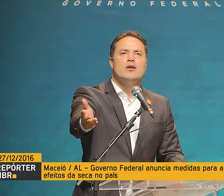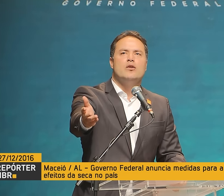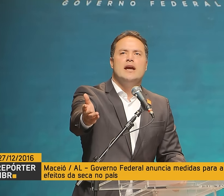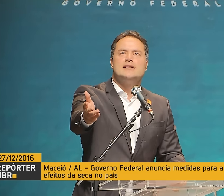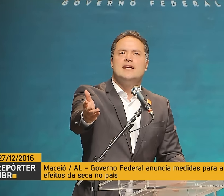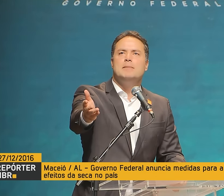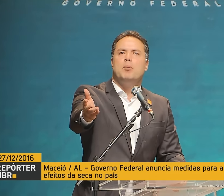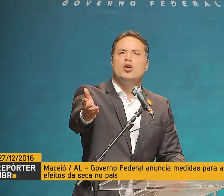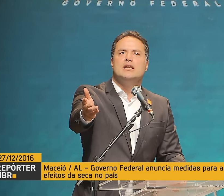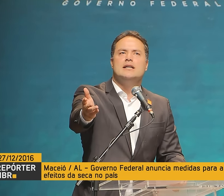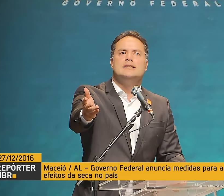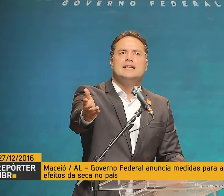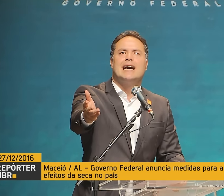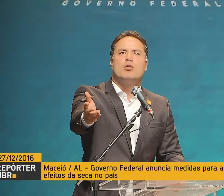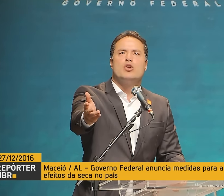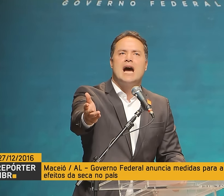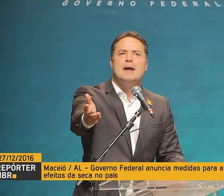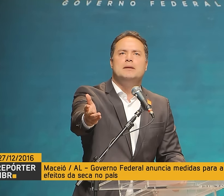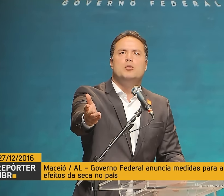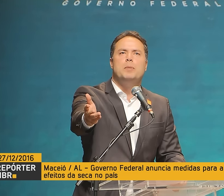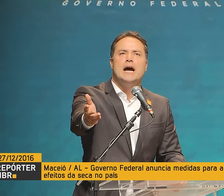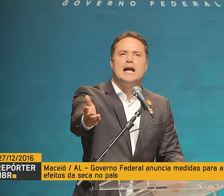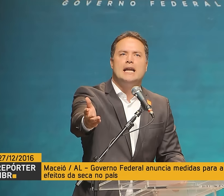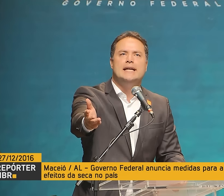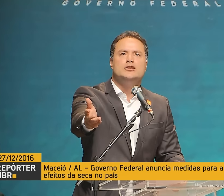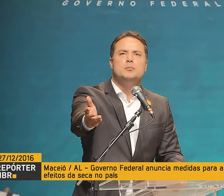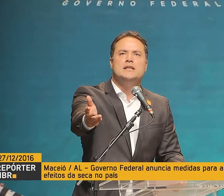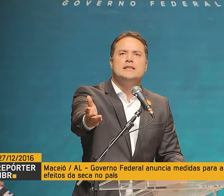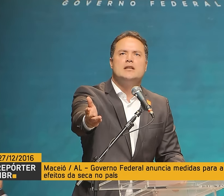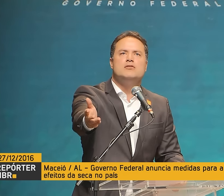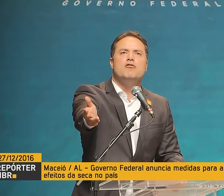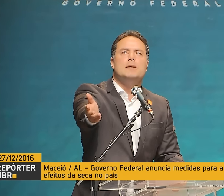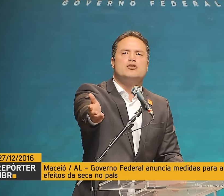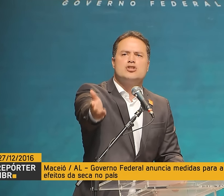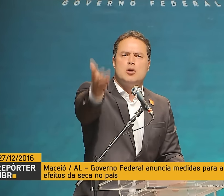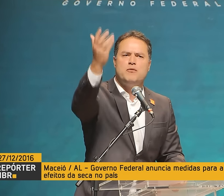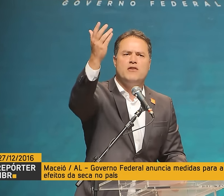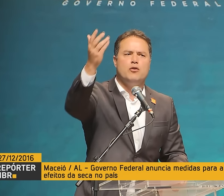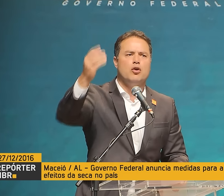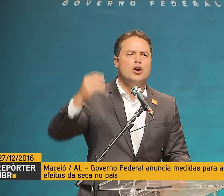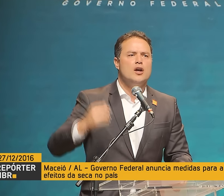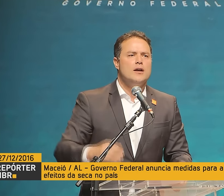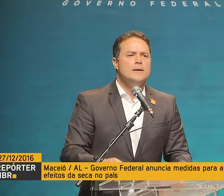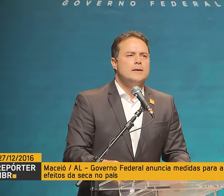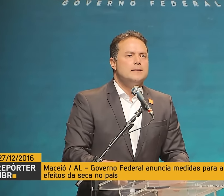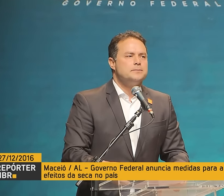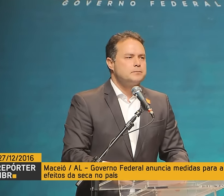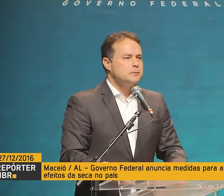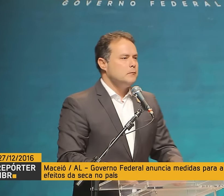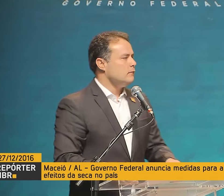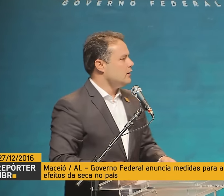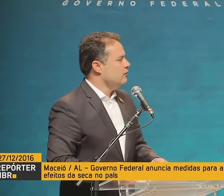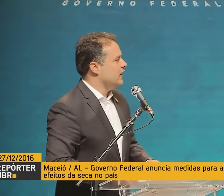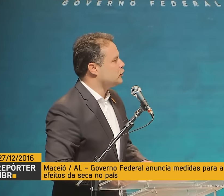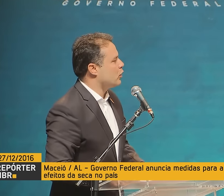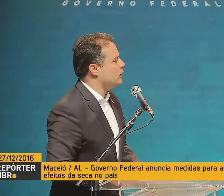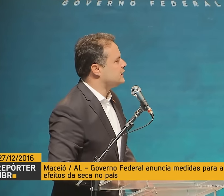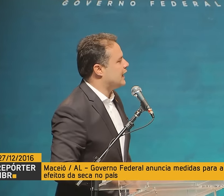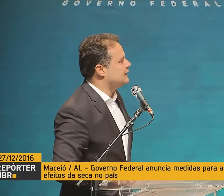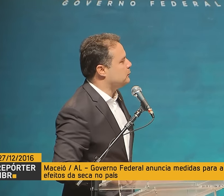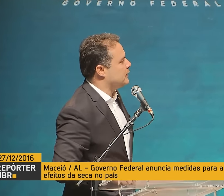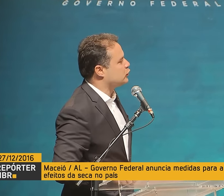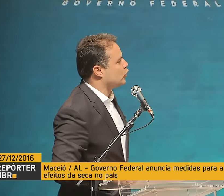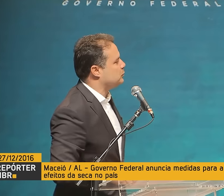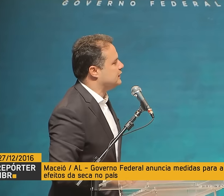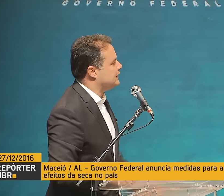quem reconhece a importância da Conab do PA leite do ministério de Desenvolvimento Social Por favor vejam